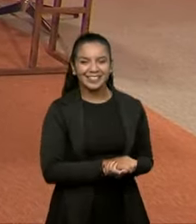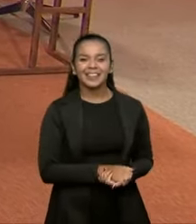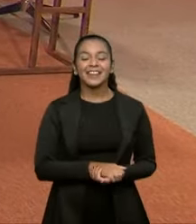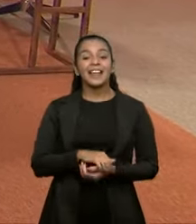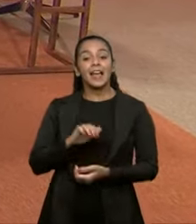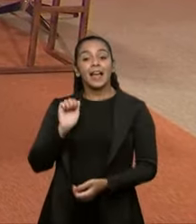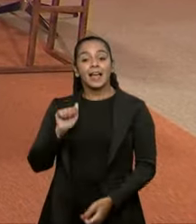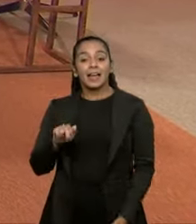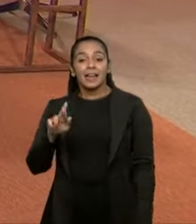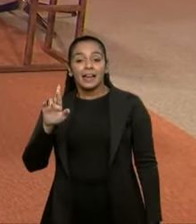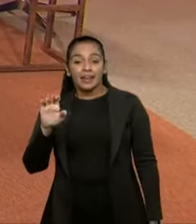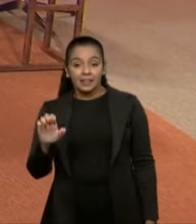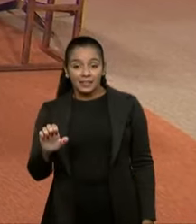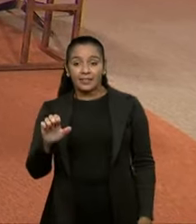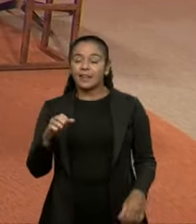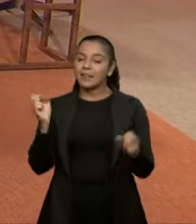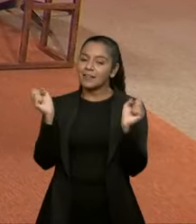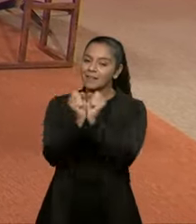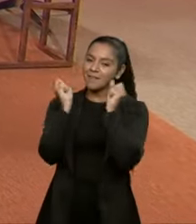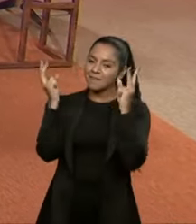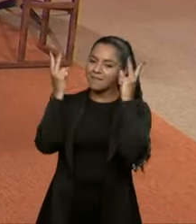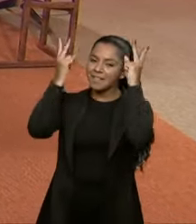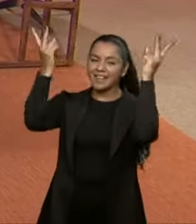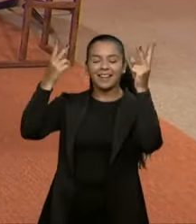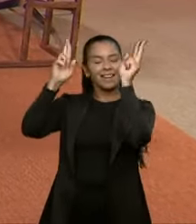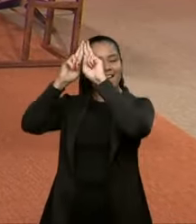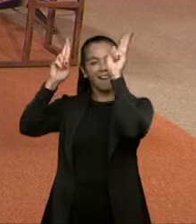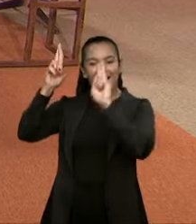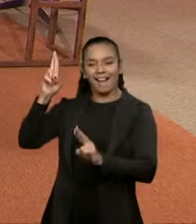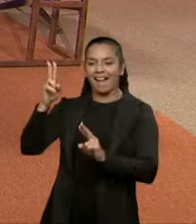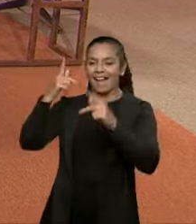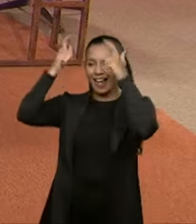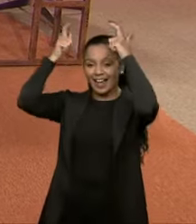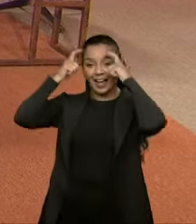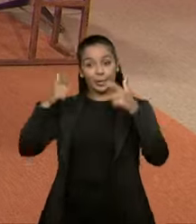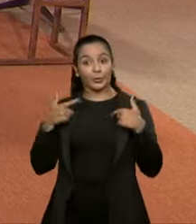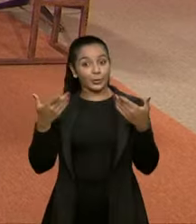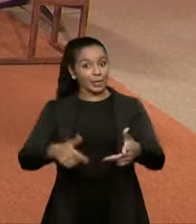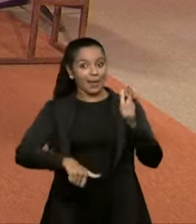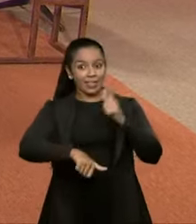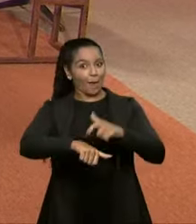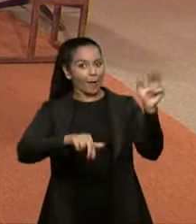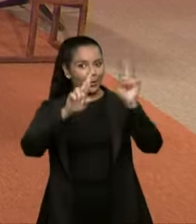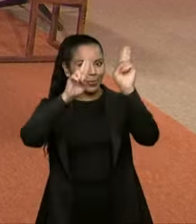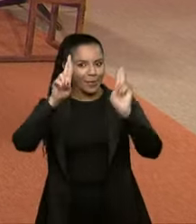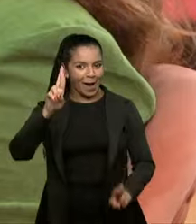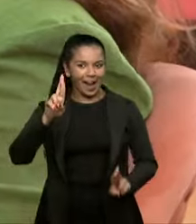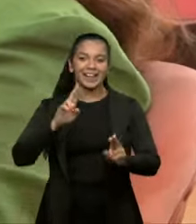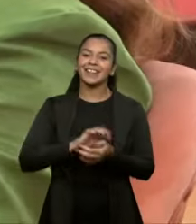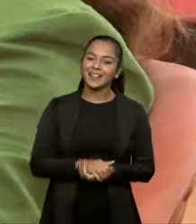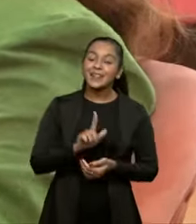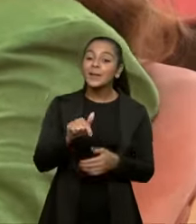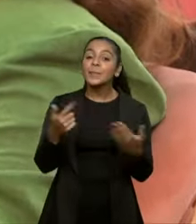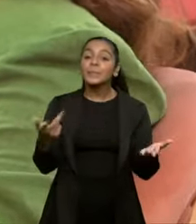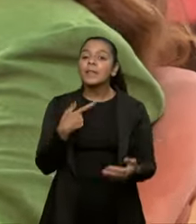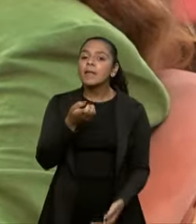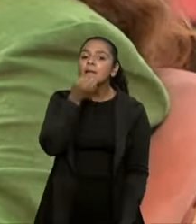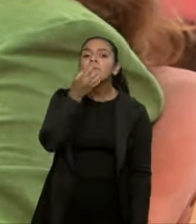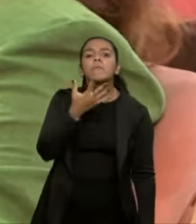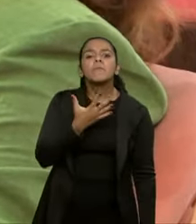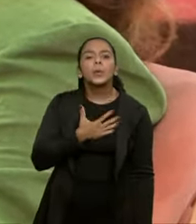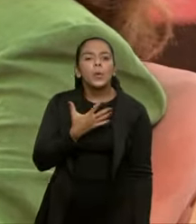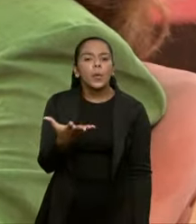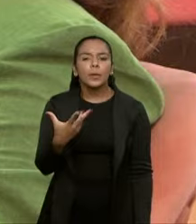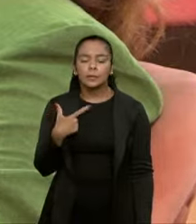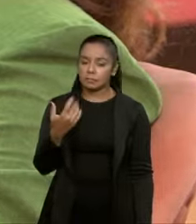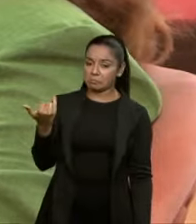André Marques. Epa, rei, rainha dos raios, hein? Cheguei na hora do raio. Agora, me conta. Você tinha